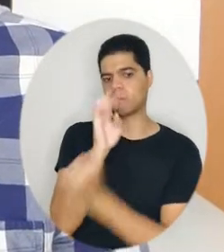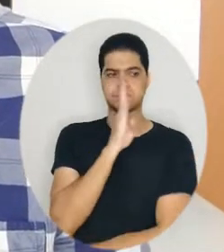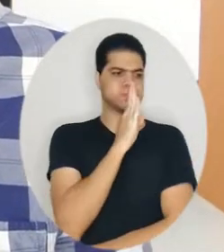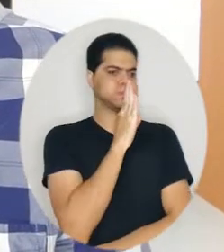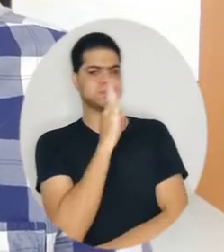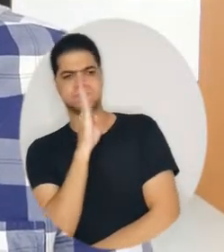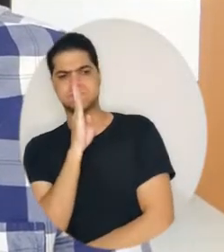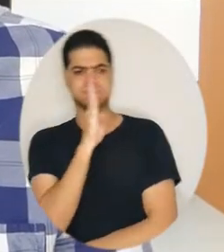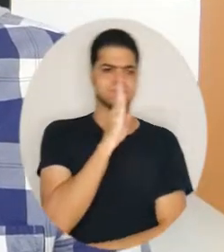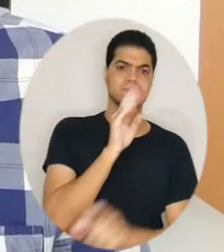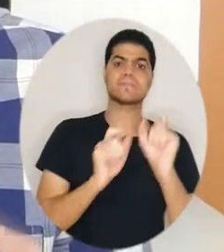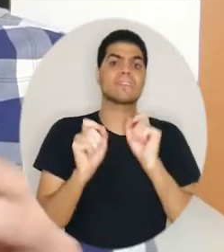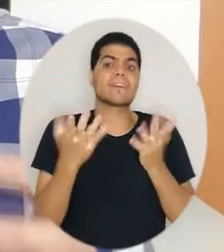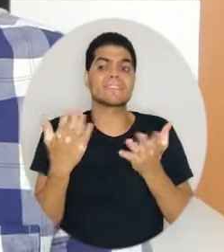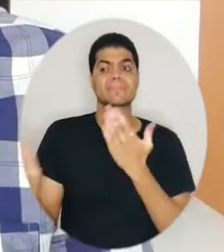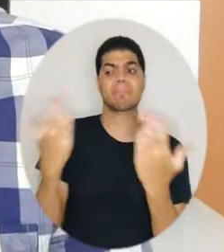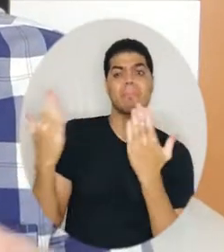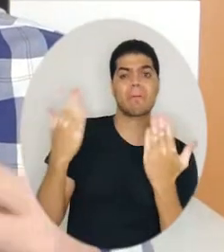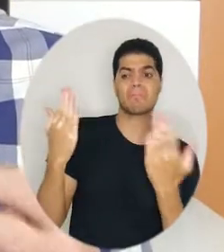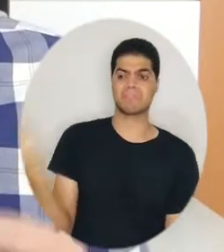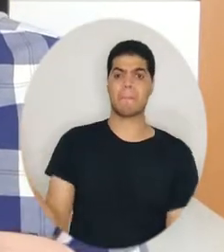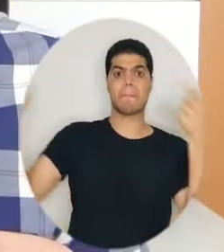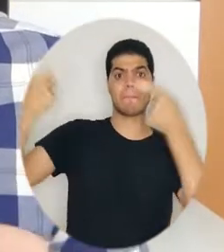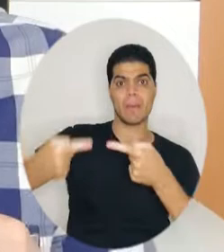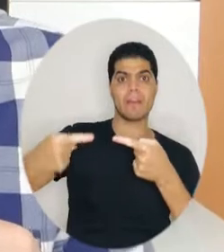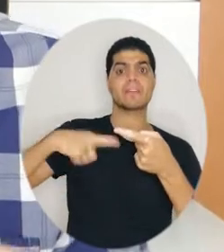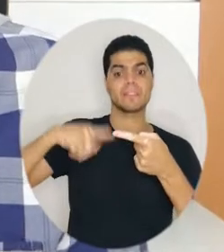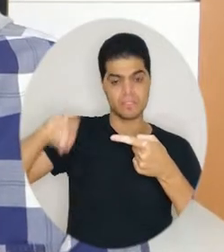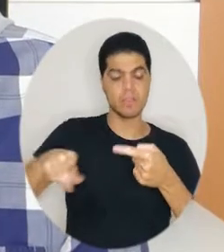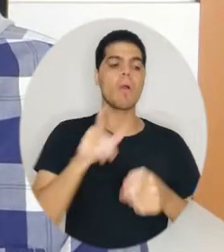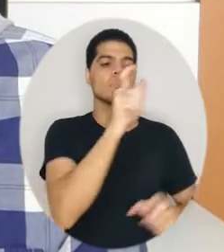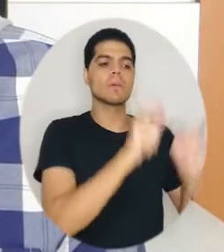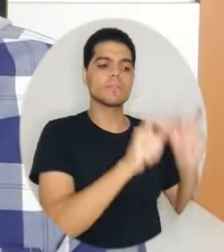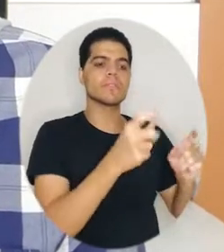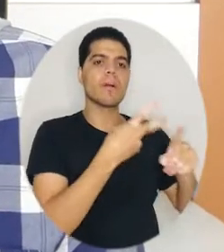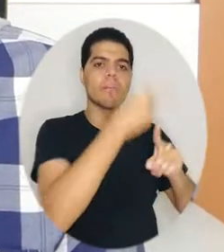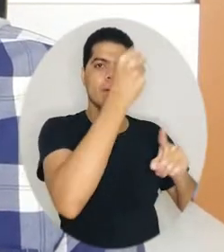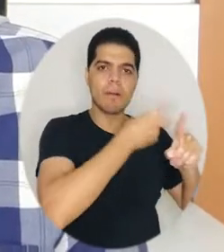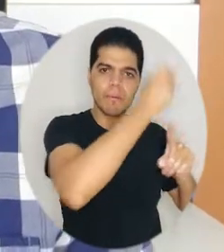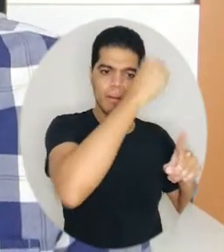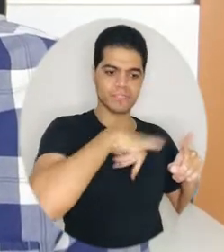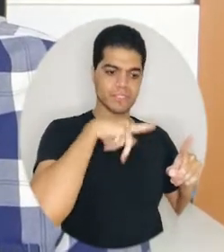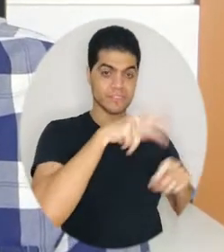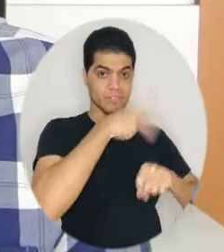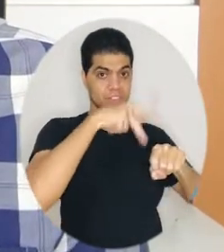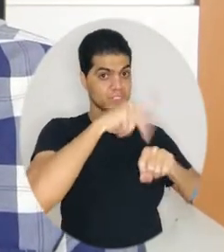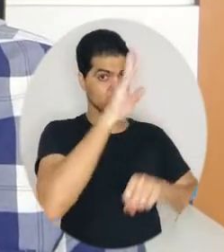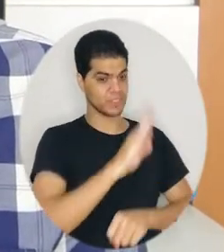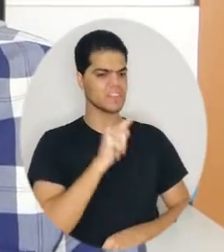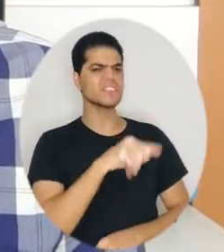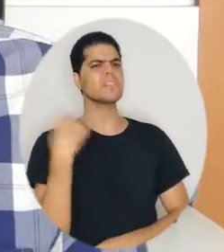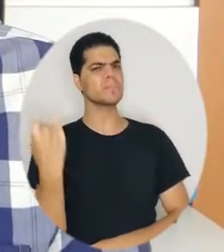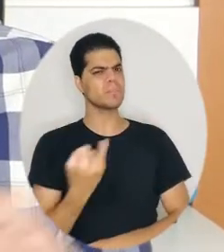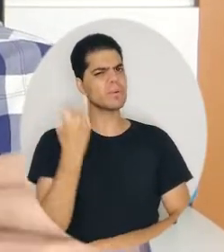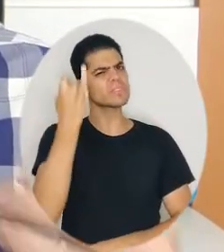silenciado narrativas Opostas a essa ideia dos heróis nacionais era muito importante para o regime porque assim como